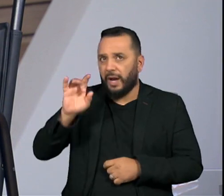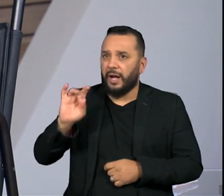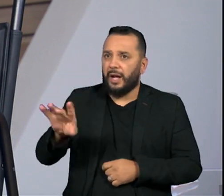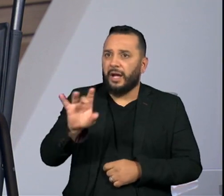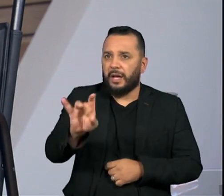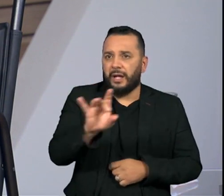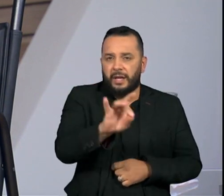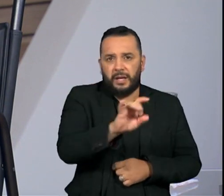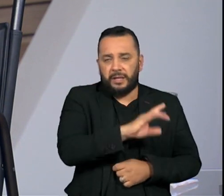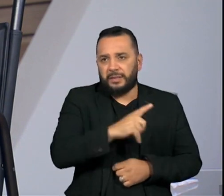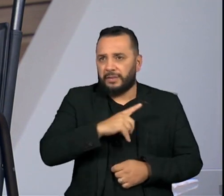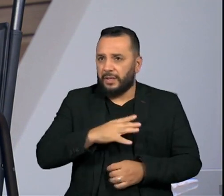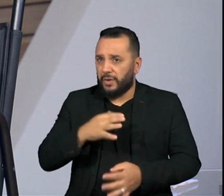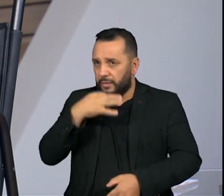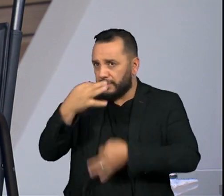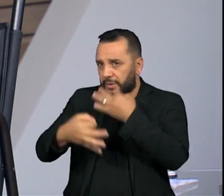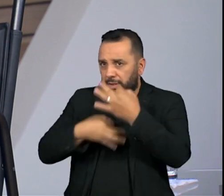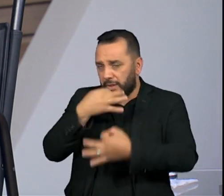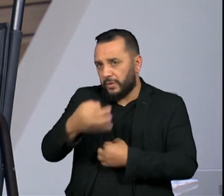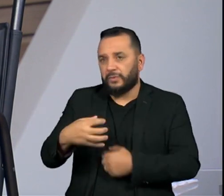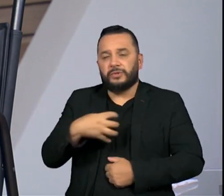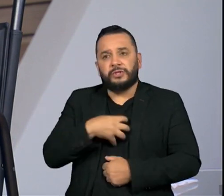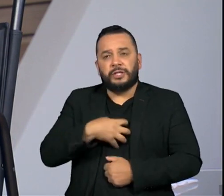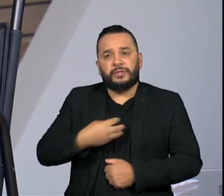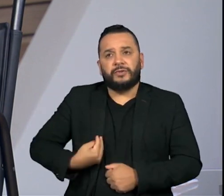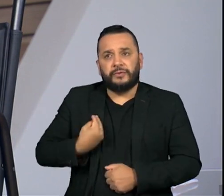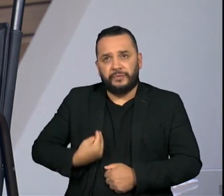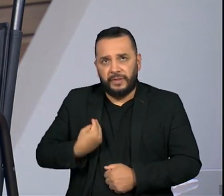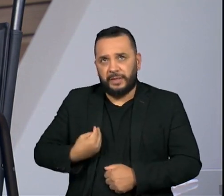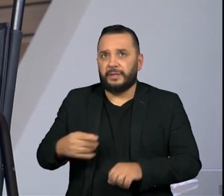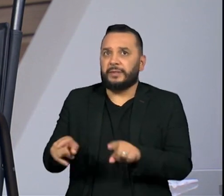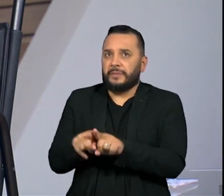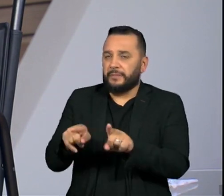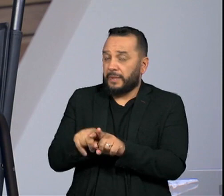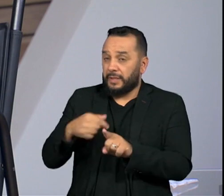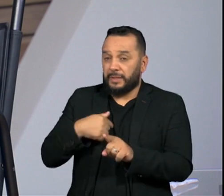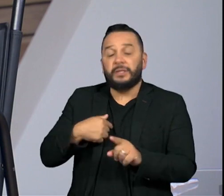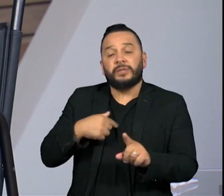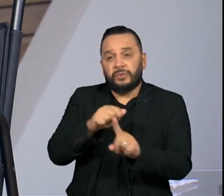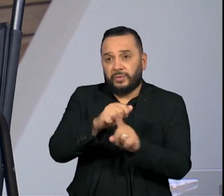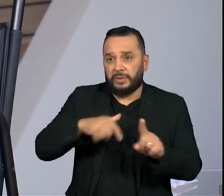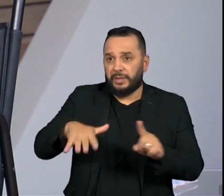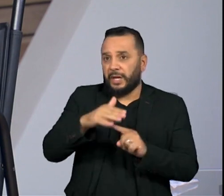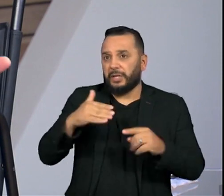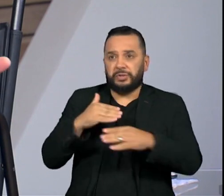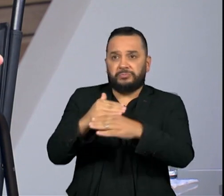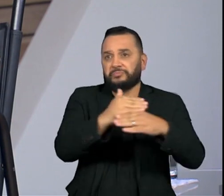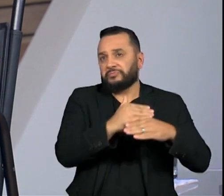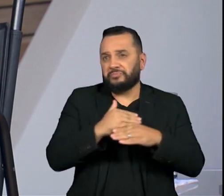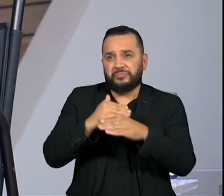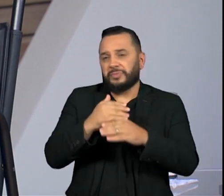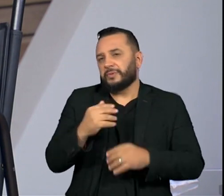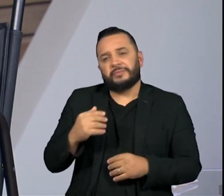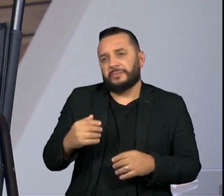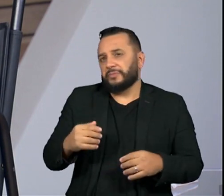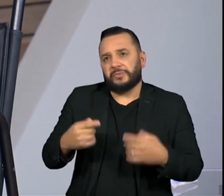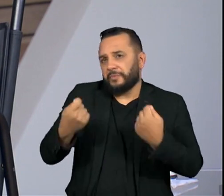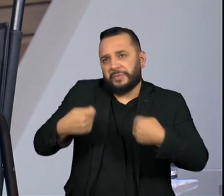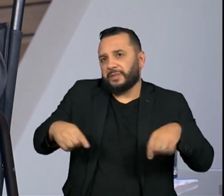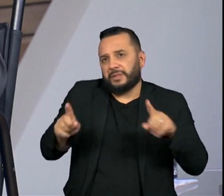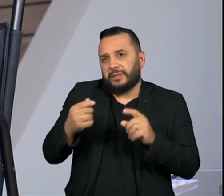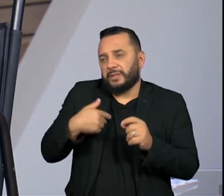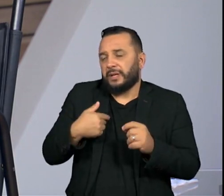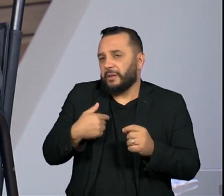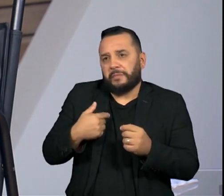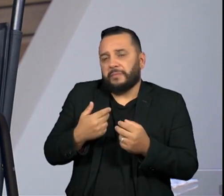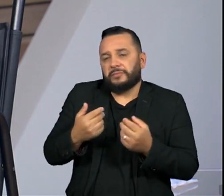suas opiniões, seus modos de vivência. Em sociedades homogêneas, não tem nem que falar de tolerância. A ideia de